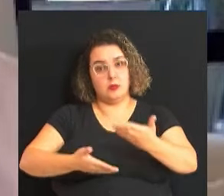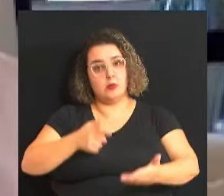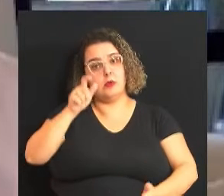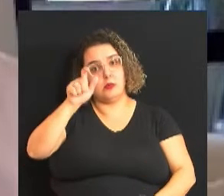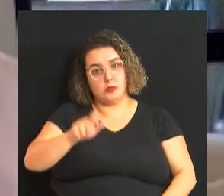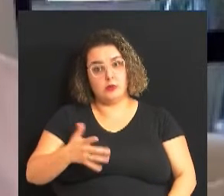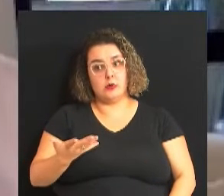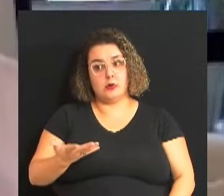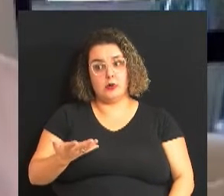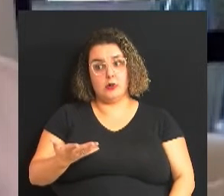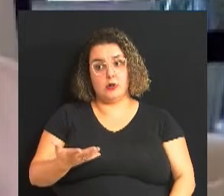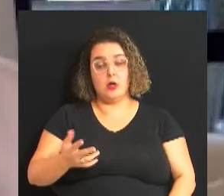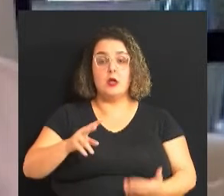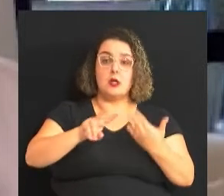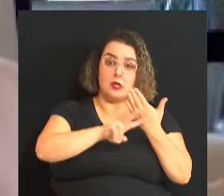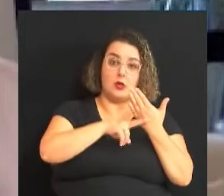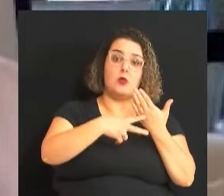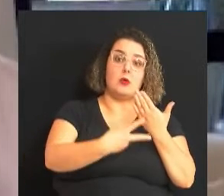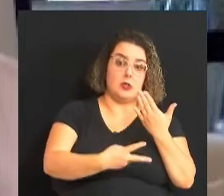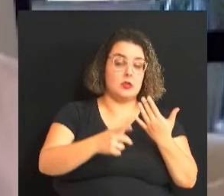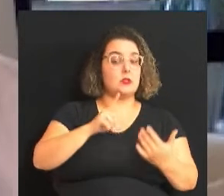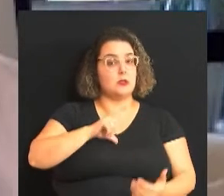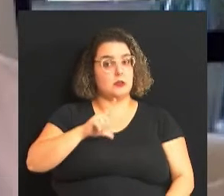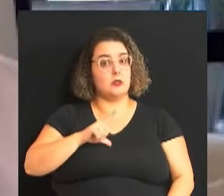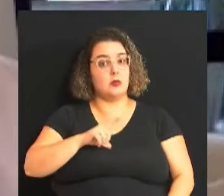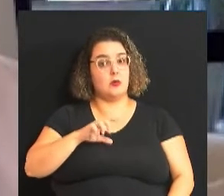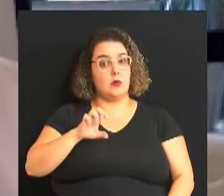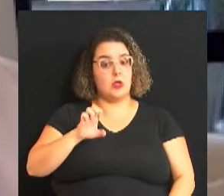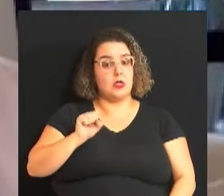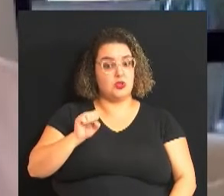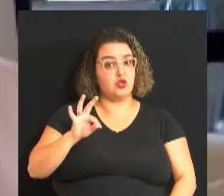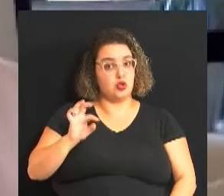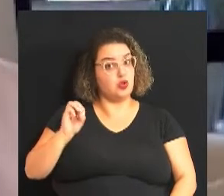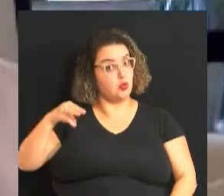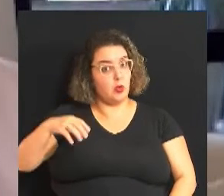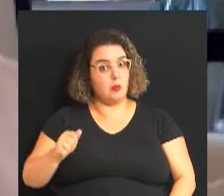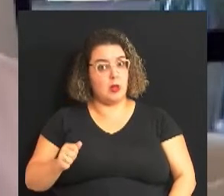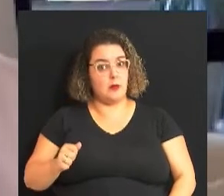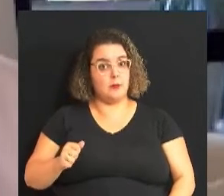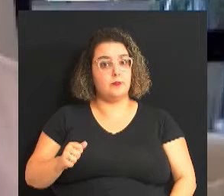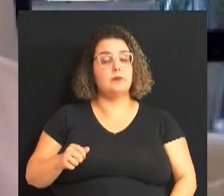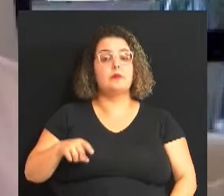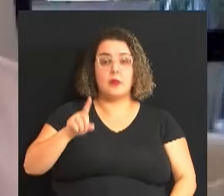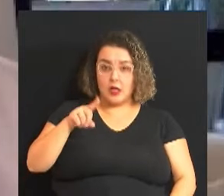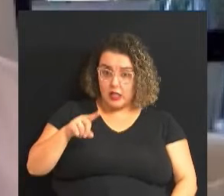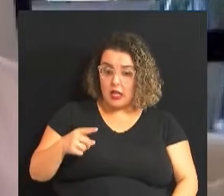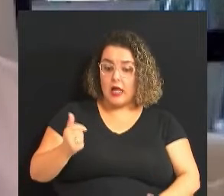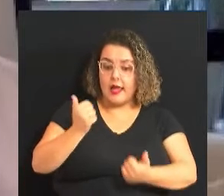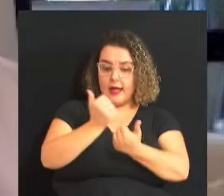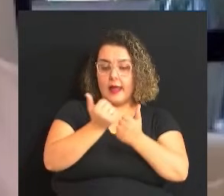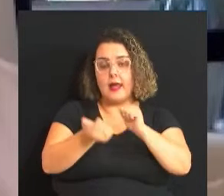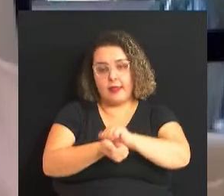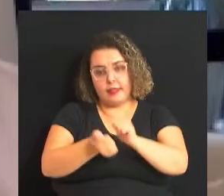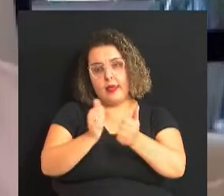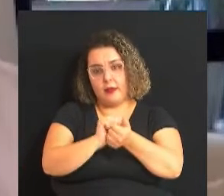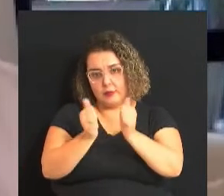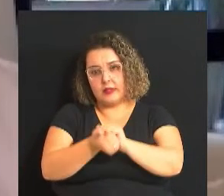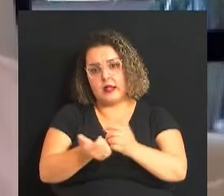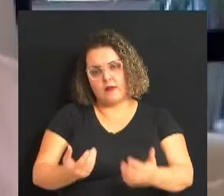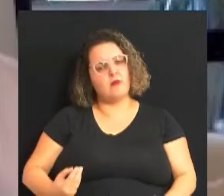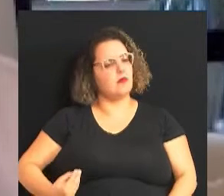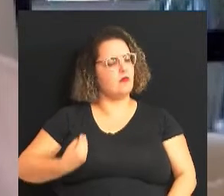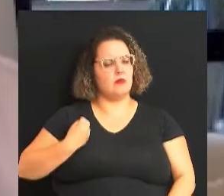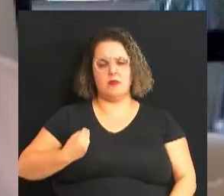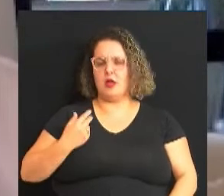E a consequência de você ter um estoma, ela é muito suplantável. Você consegue conviver muito bem com o